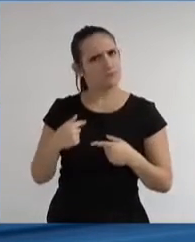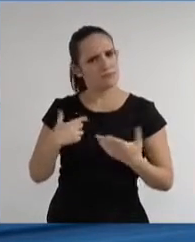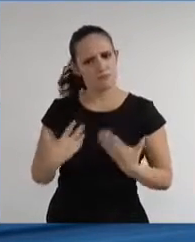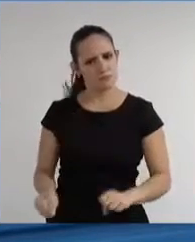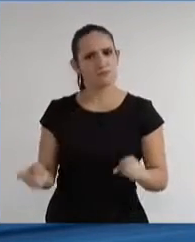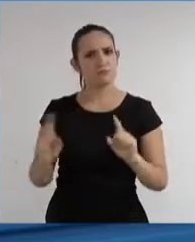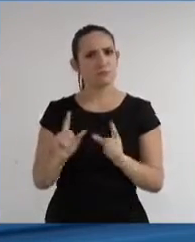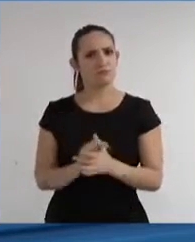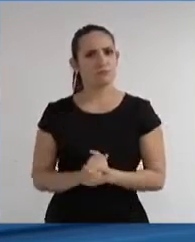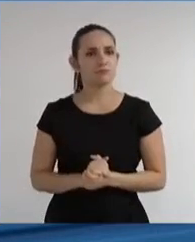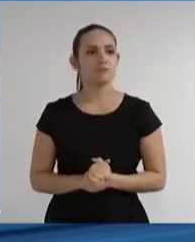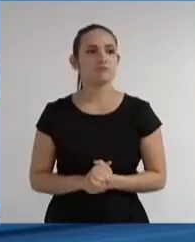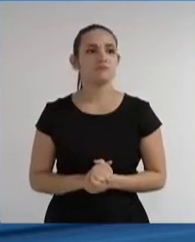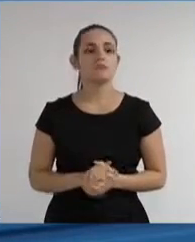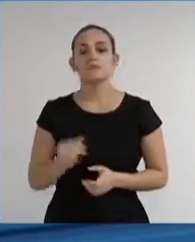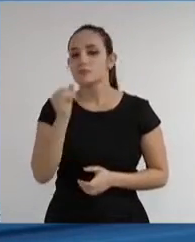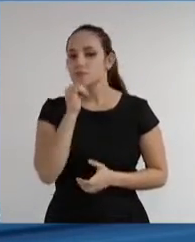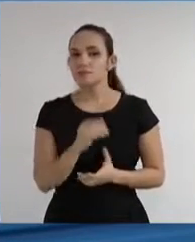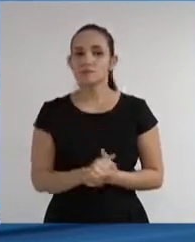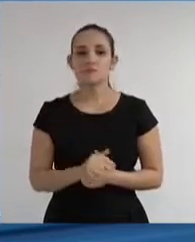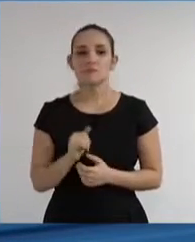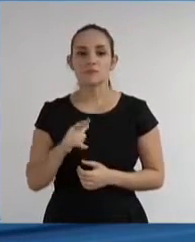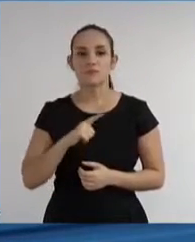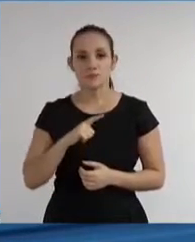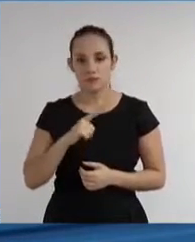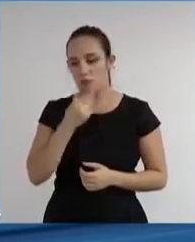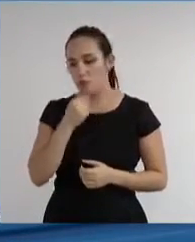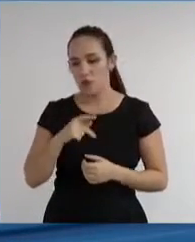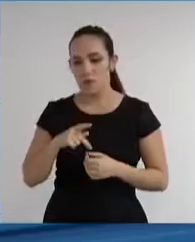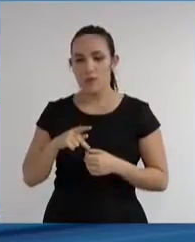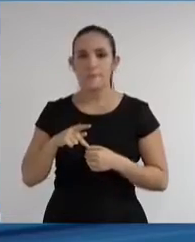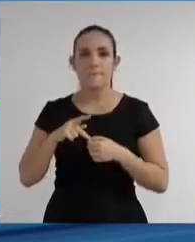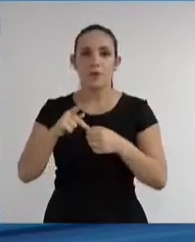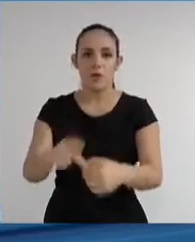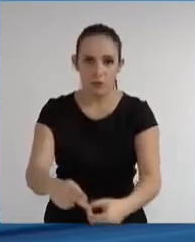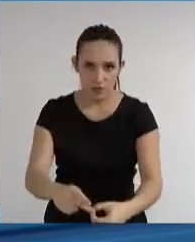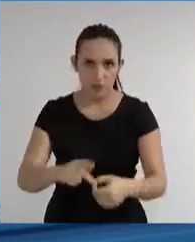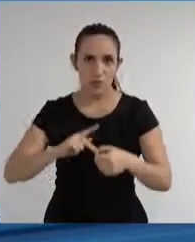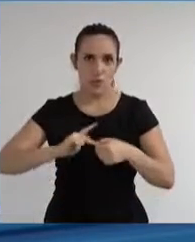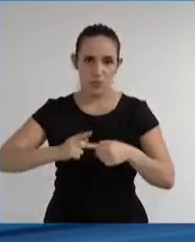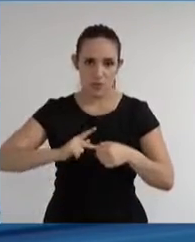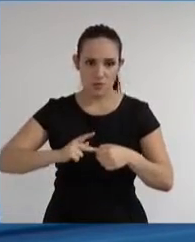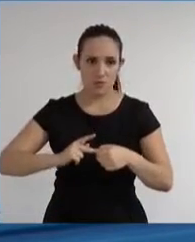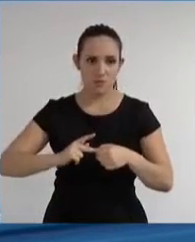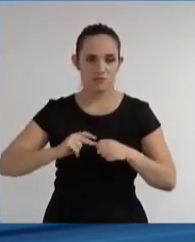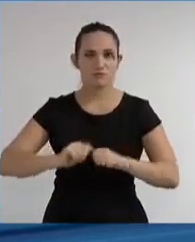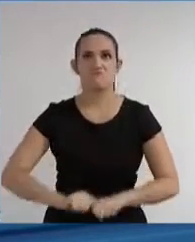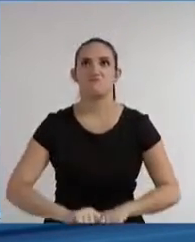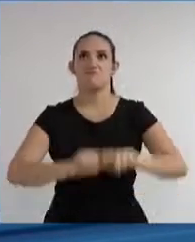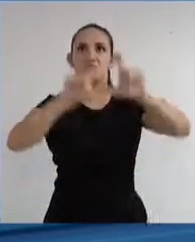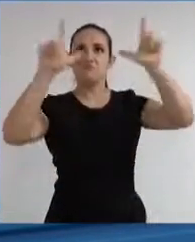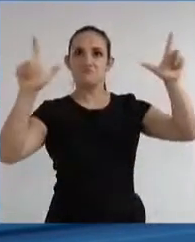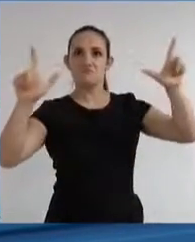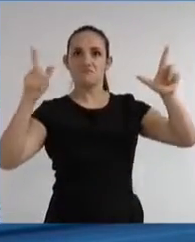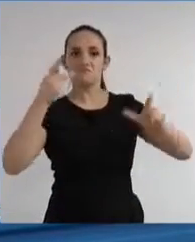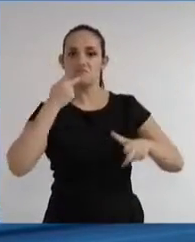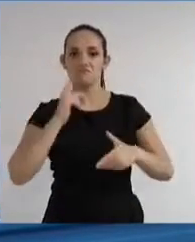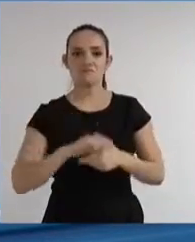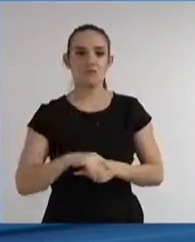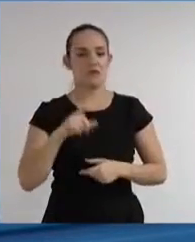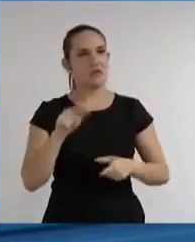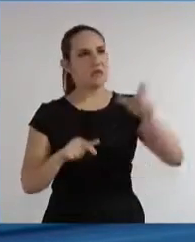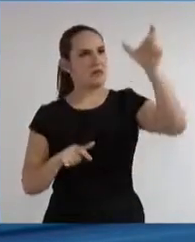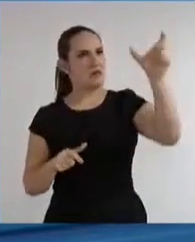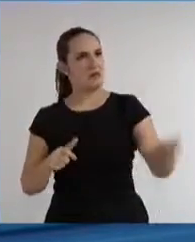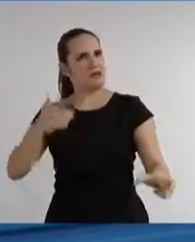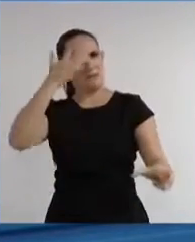inadmissível. Quando um promotor, um procurador de justiça, apresenta um PowerPoint dizendo que determinada pessoa